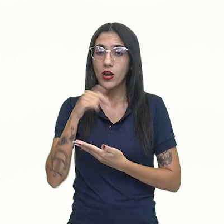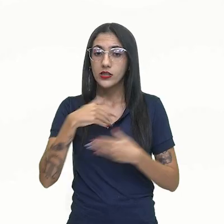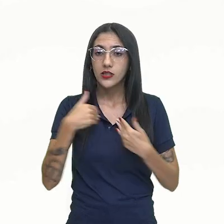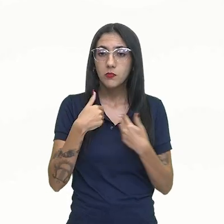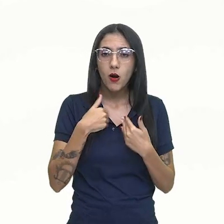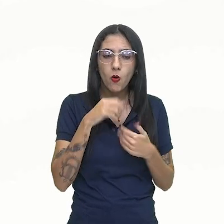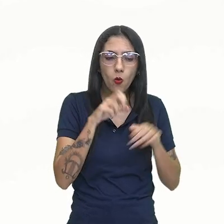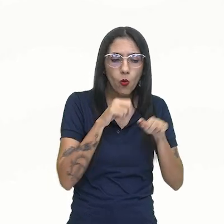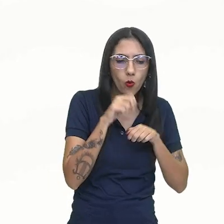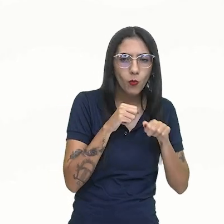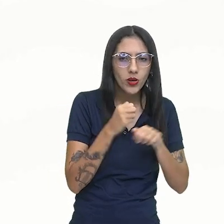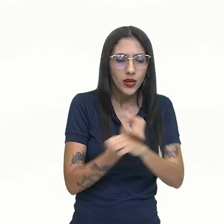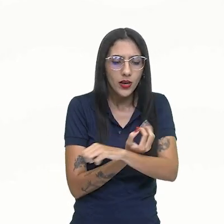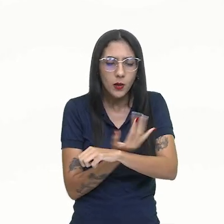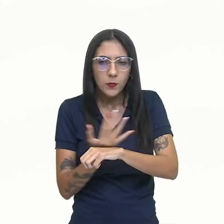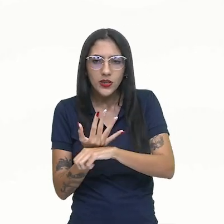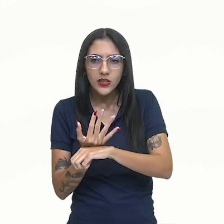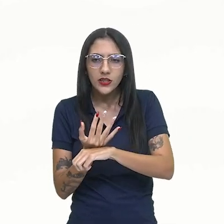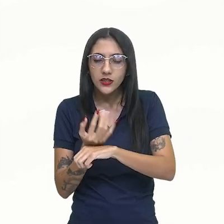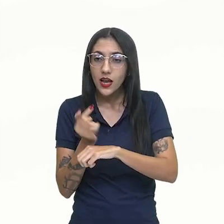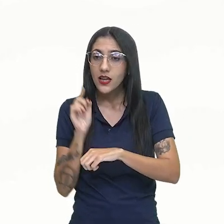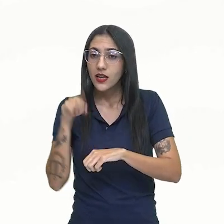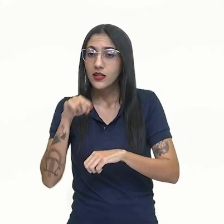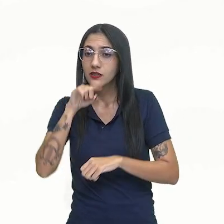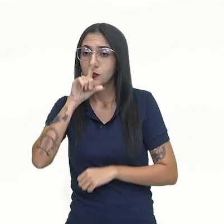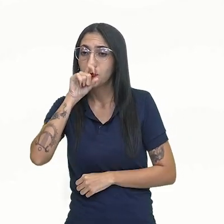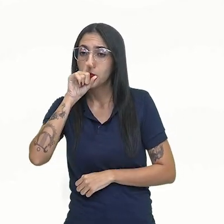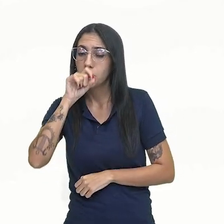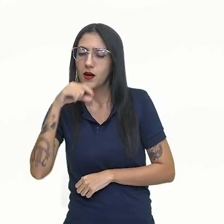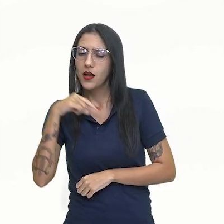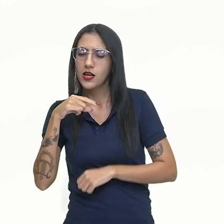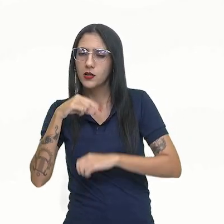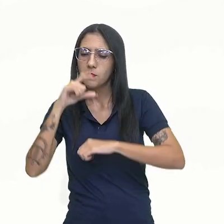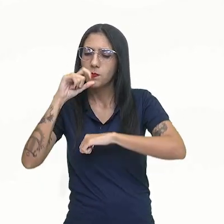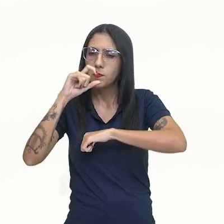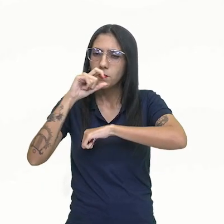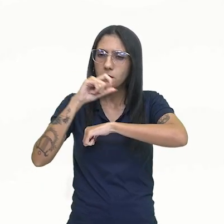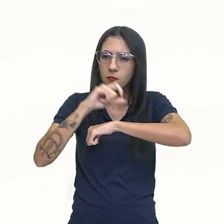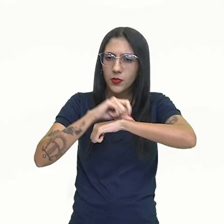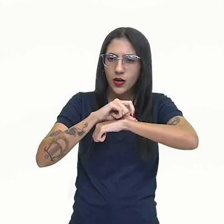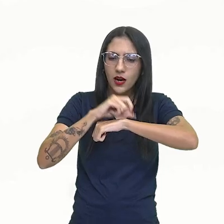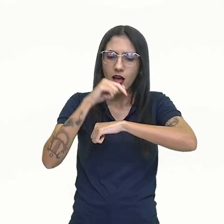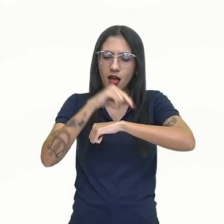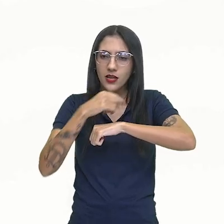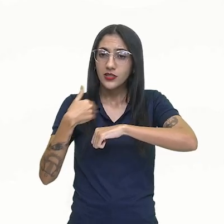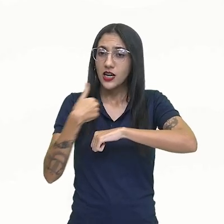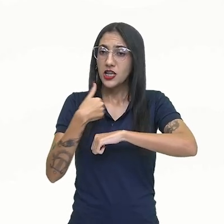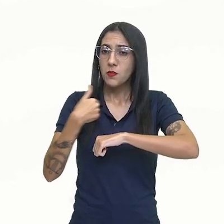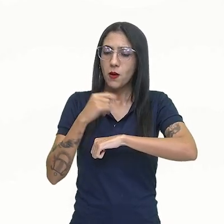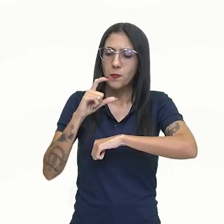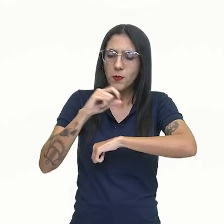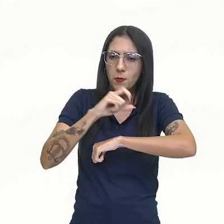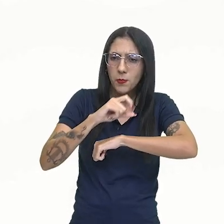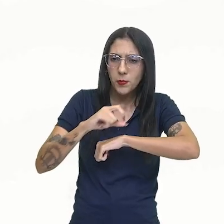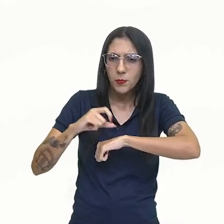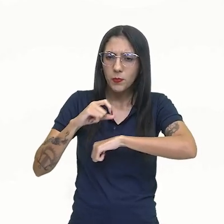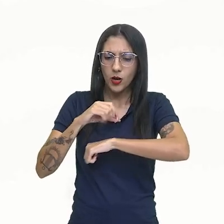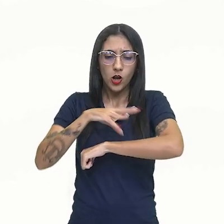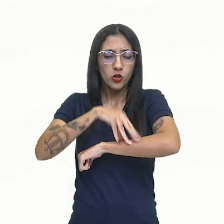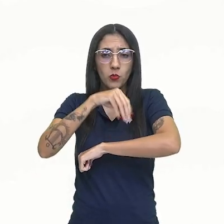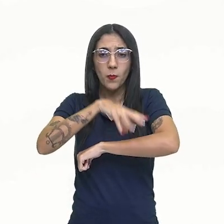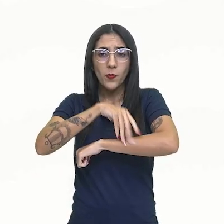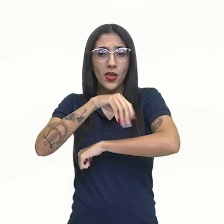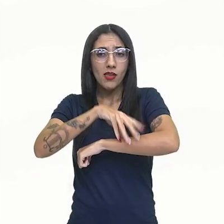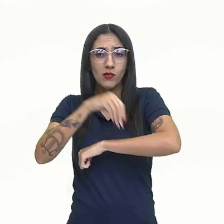Os passarinhos estão querendo se alimentar de possíveis, né, invertebrados que estão aí no pelo